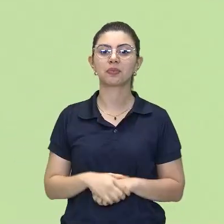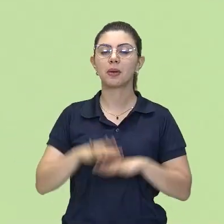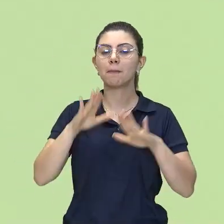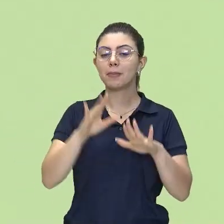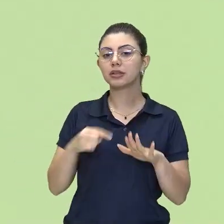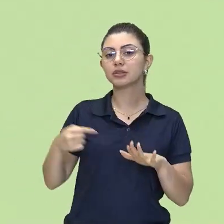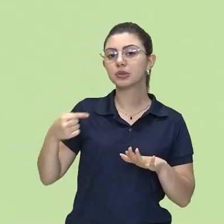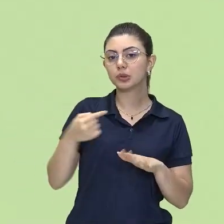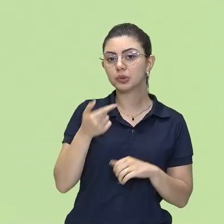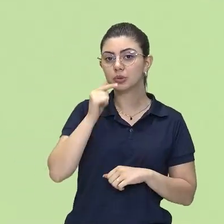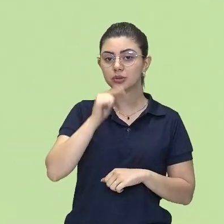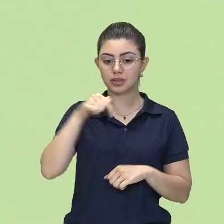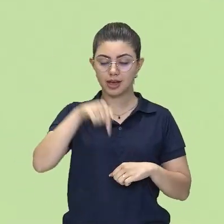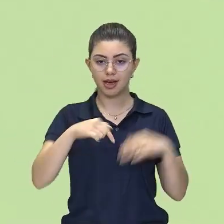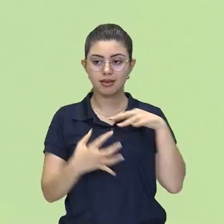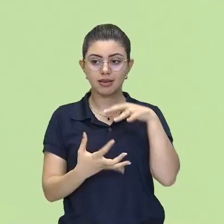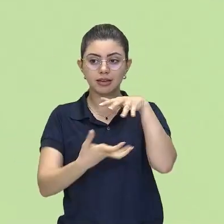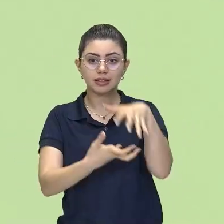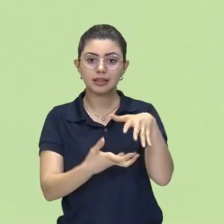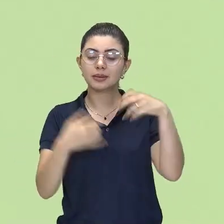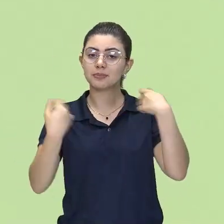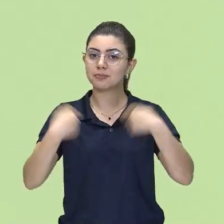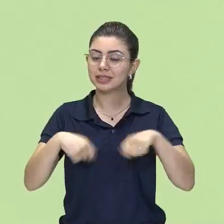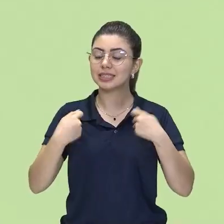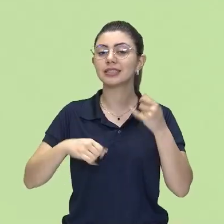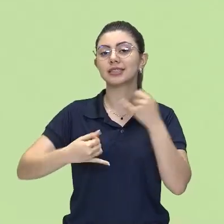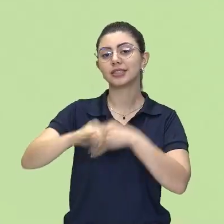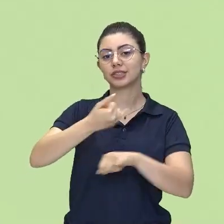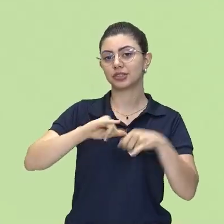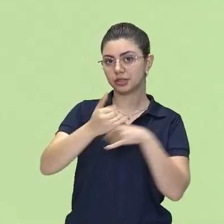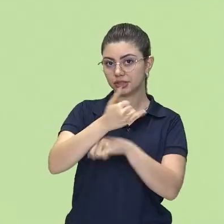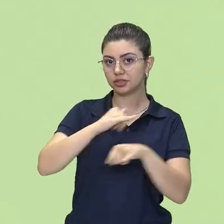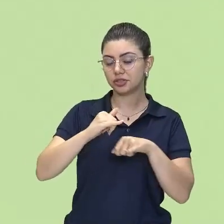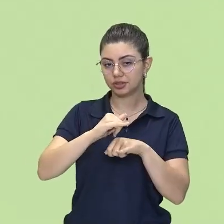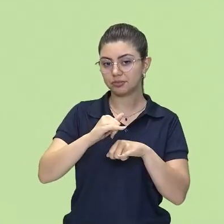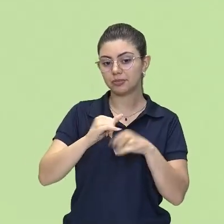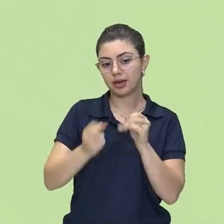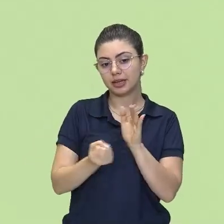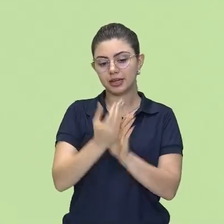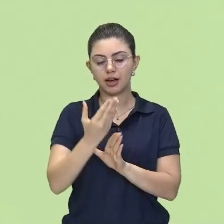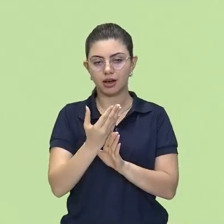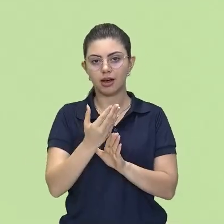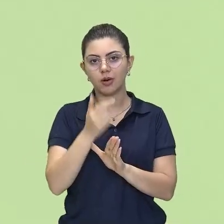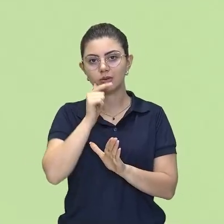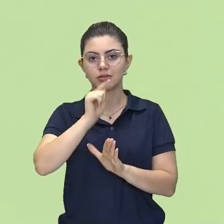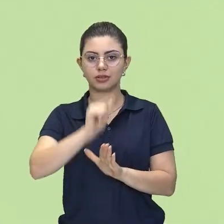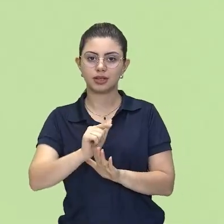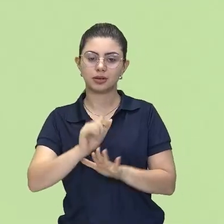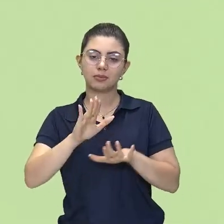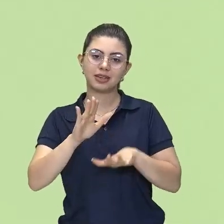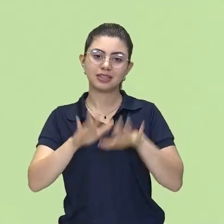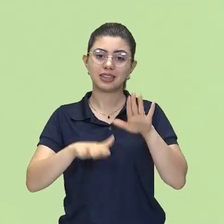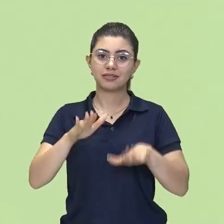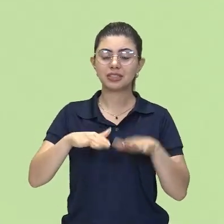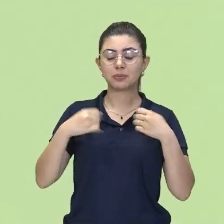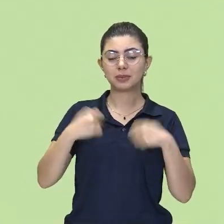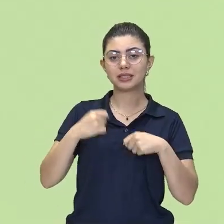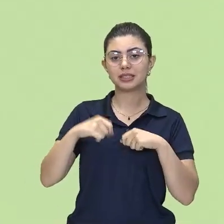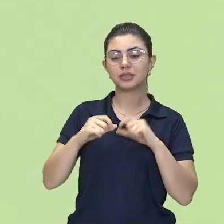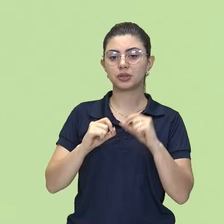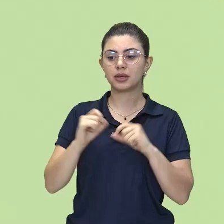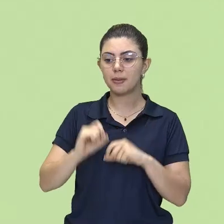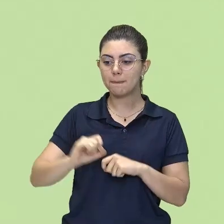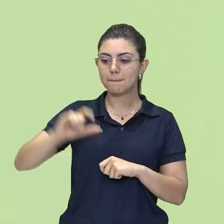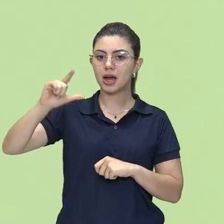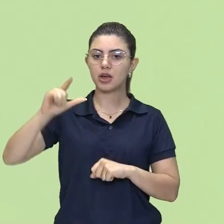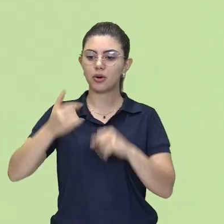para mim fazer esse processo aqui na Terra, eu preciso de energia para fazê-lo. E aí eu às vezes tenho que ter mais energia para fazer a